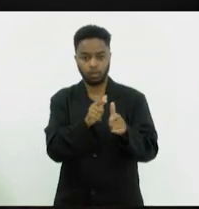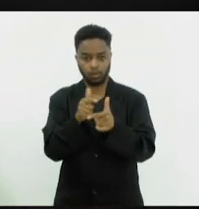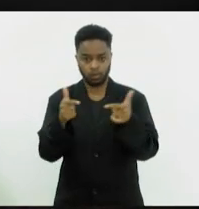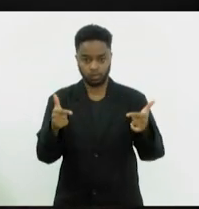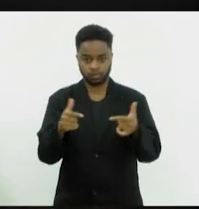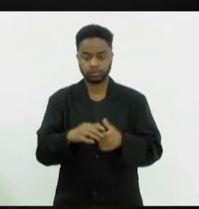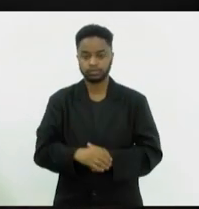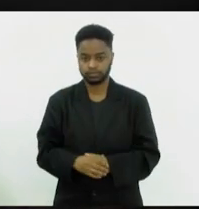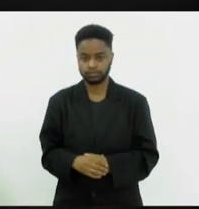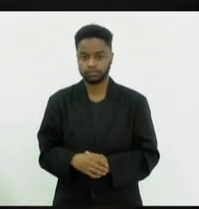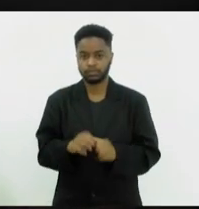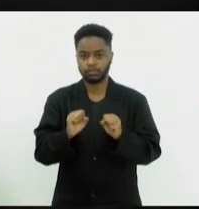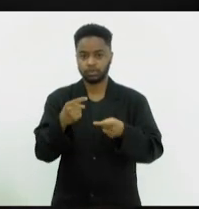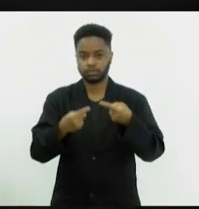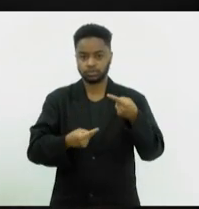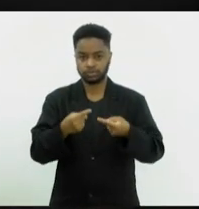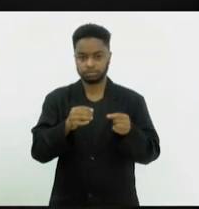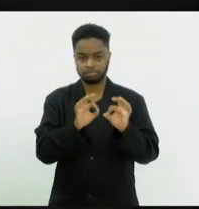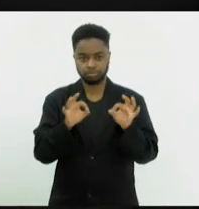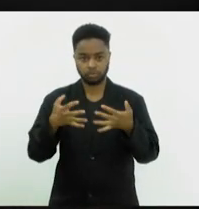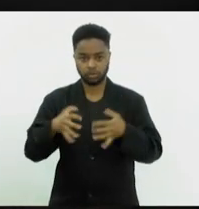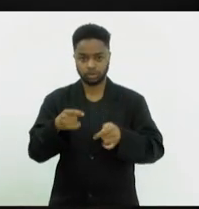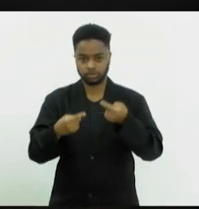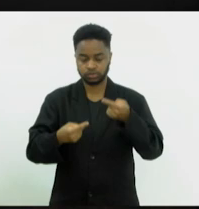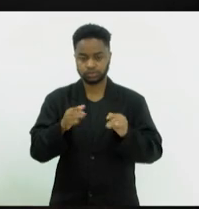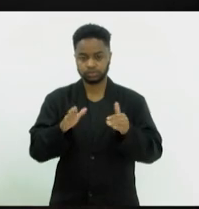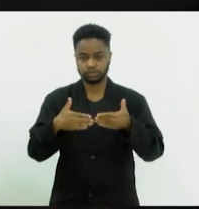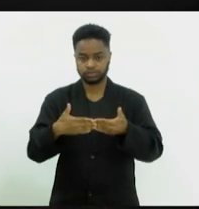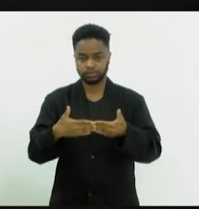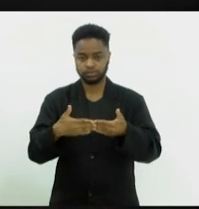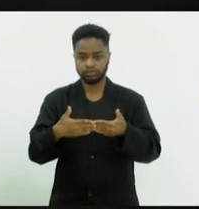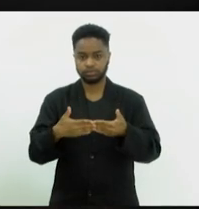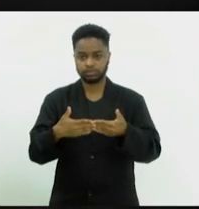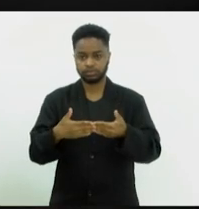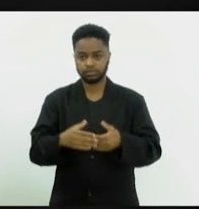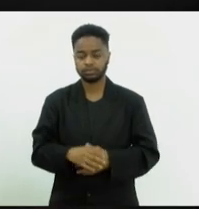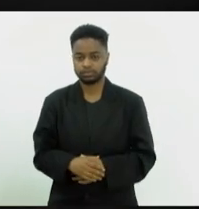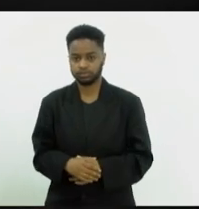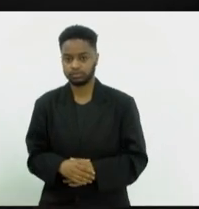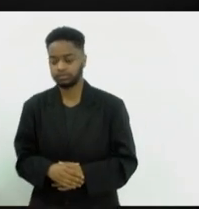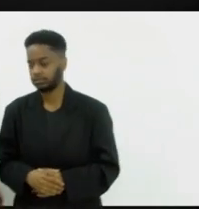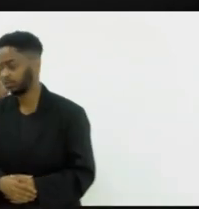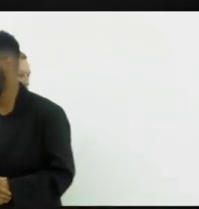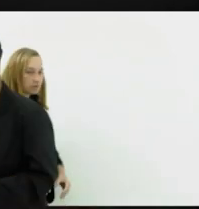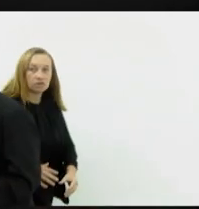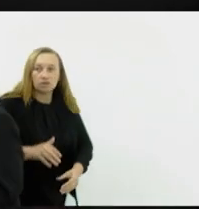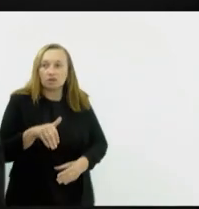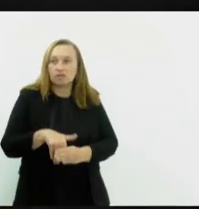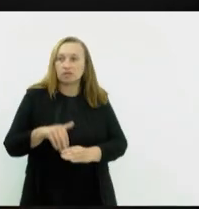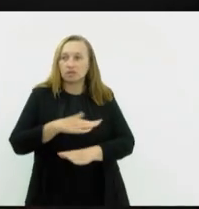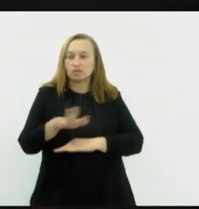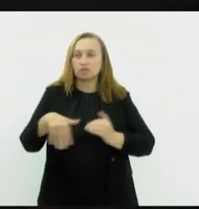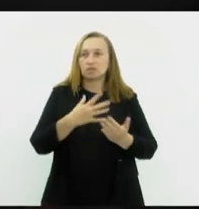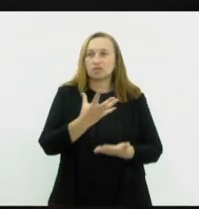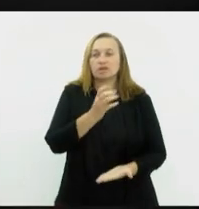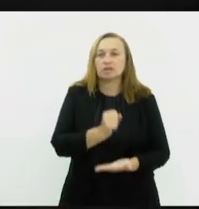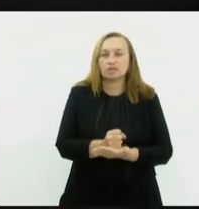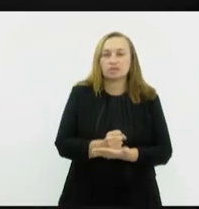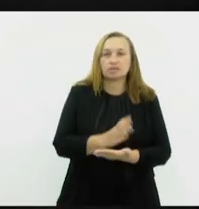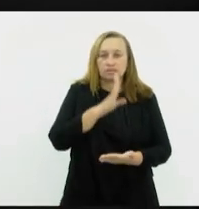providências. Em discussão, não havendo quem queira discutir, encerrada a discussão. Em votação, senhores que aprovam, permaneçam como